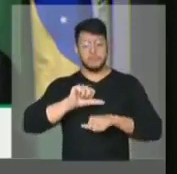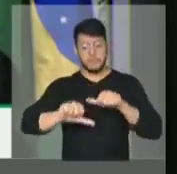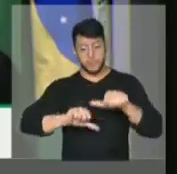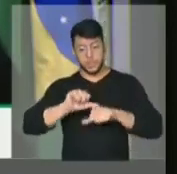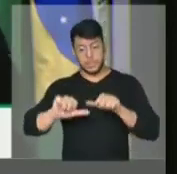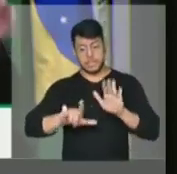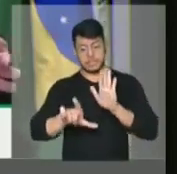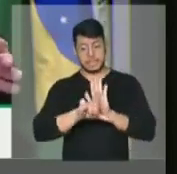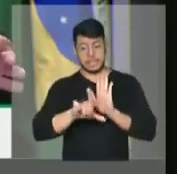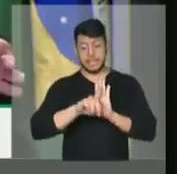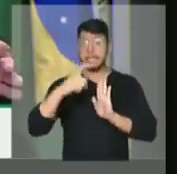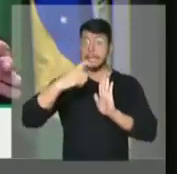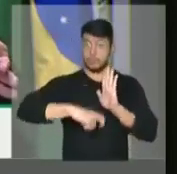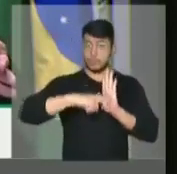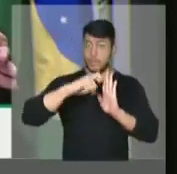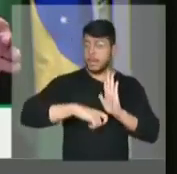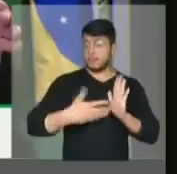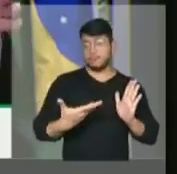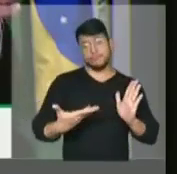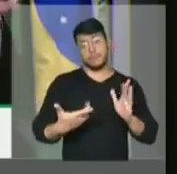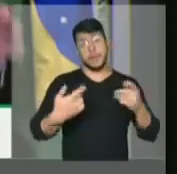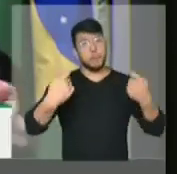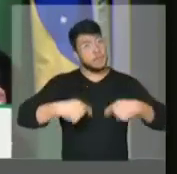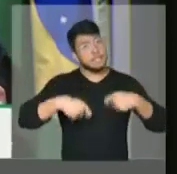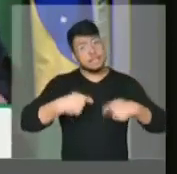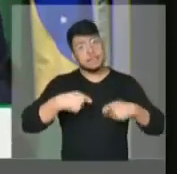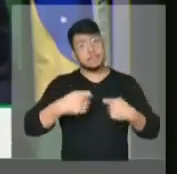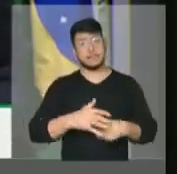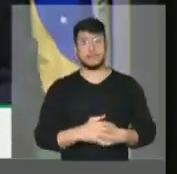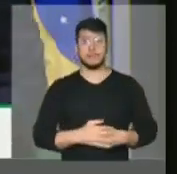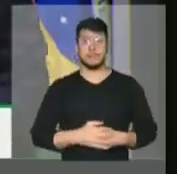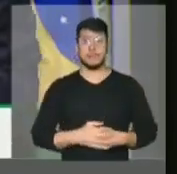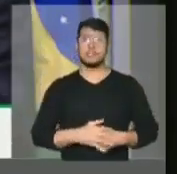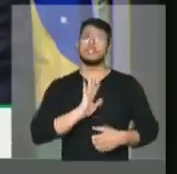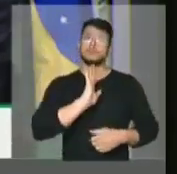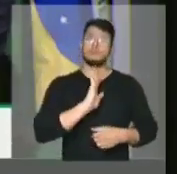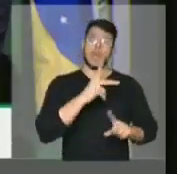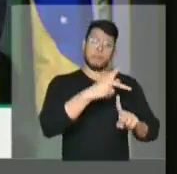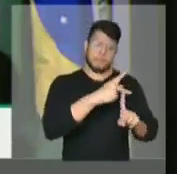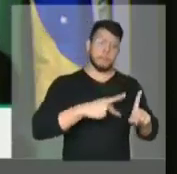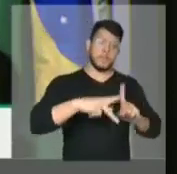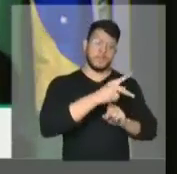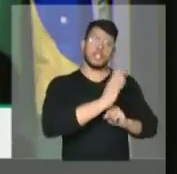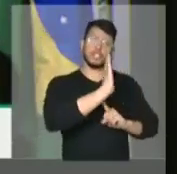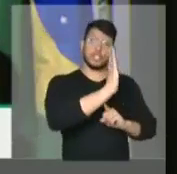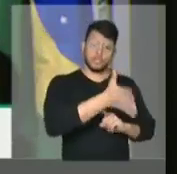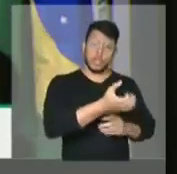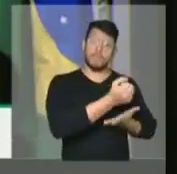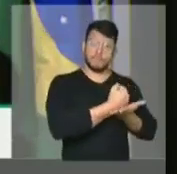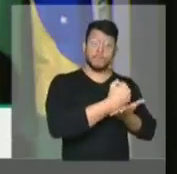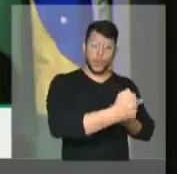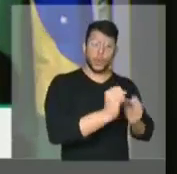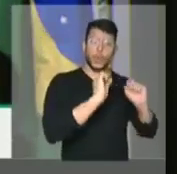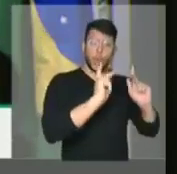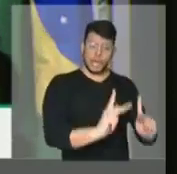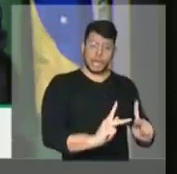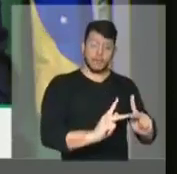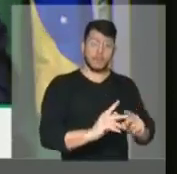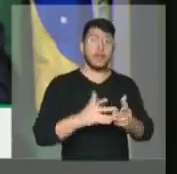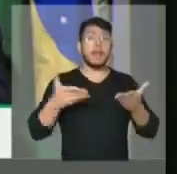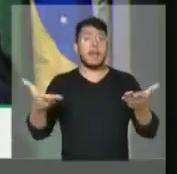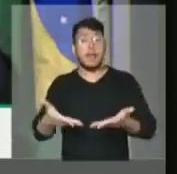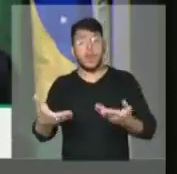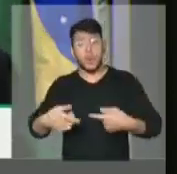delas. Enfrentamos a Previdência. Precisamos também agora definir